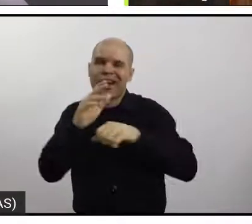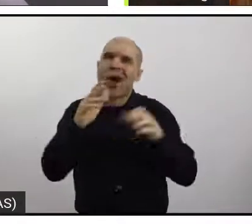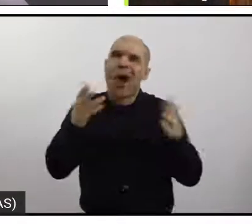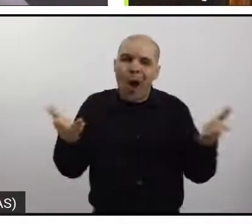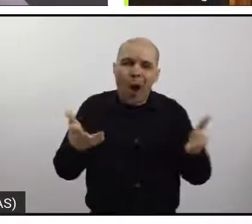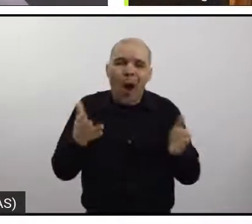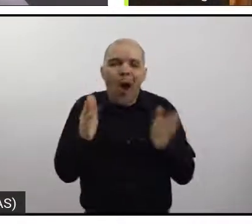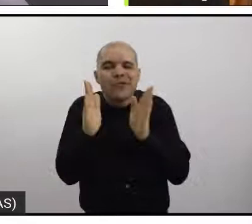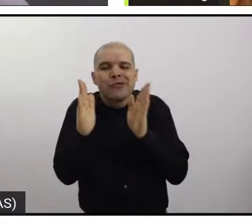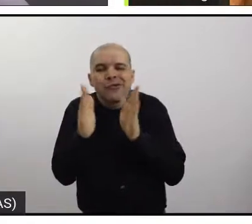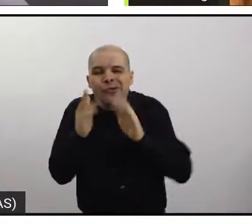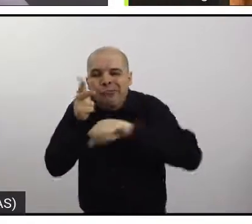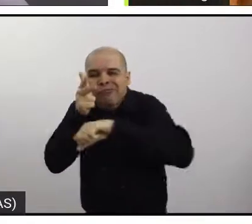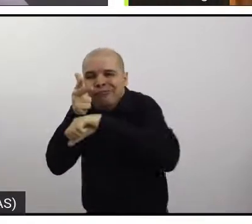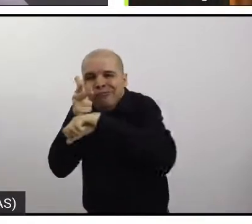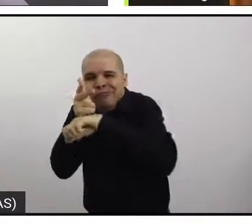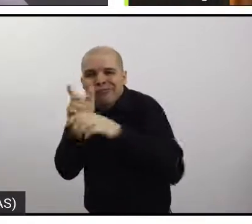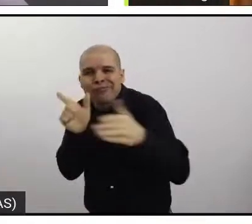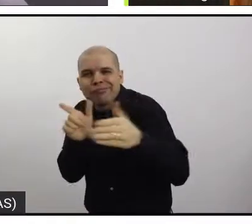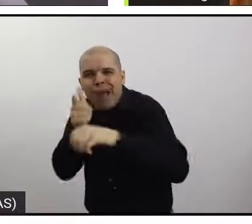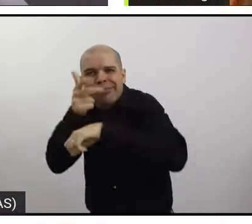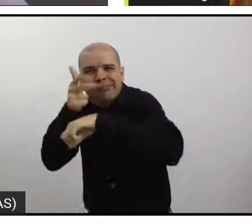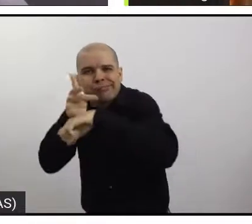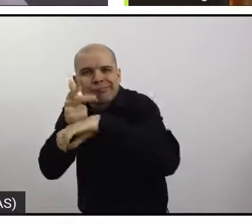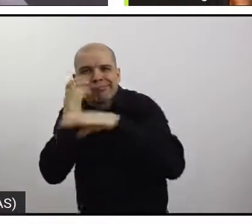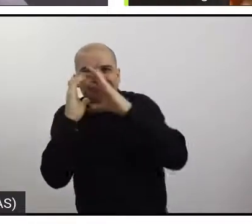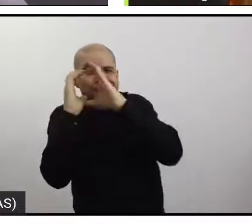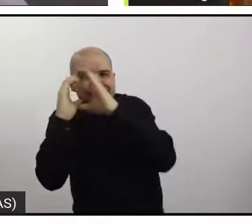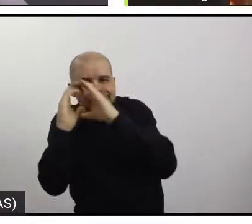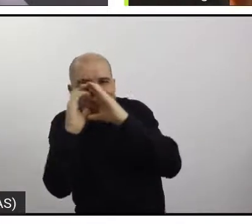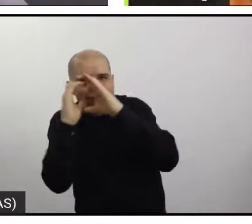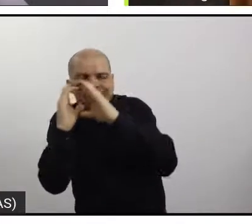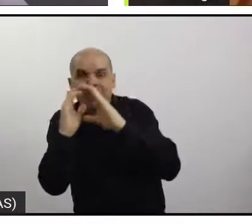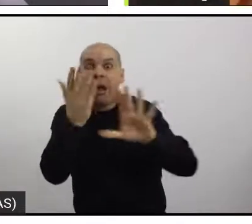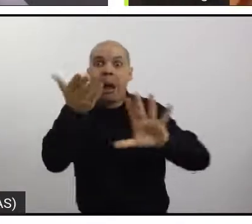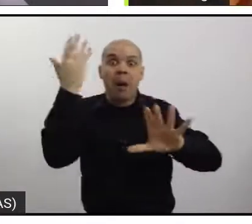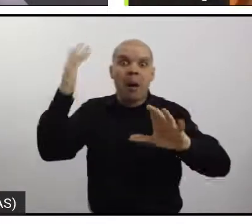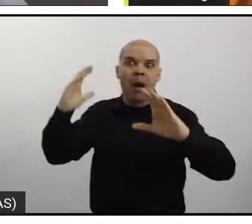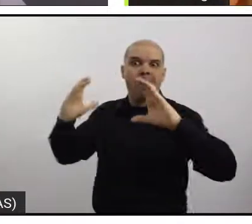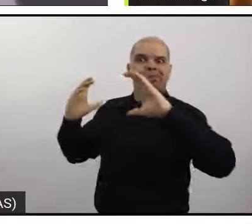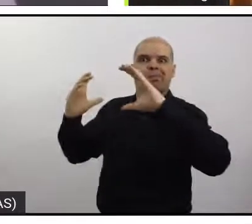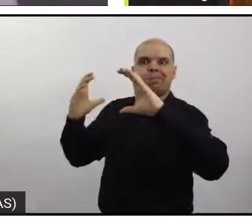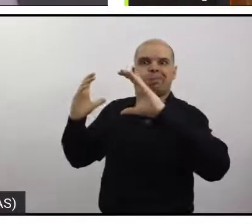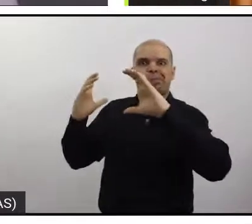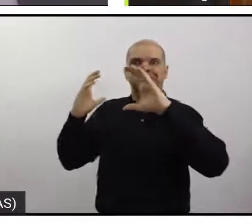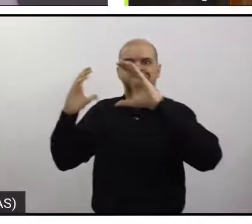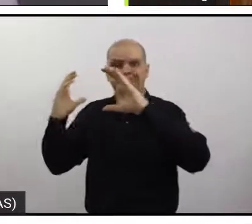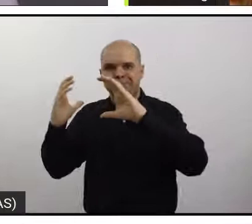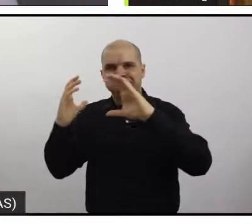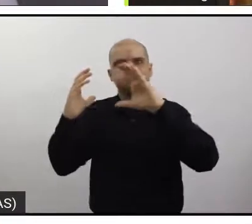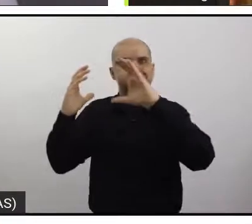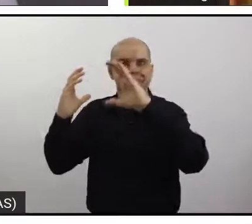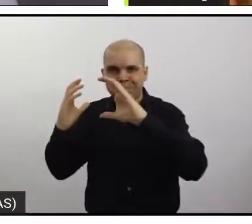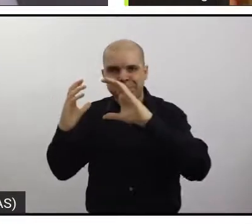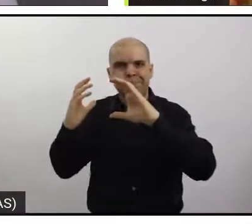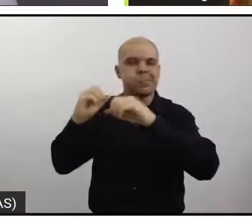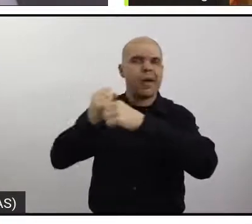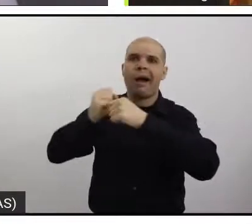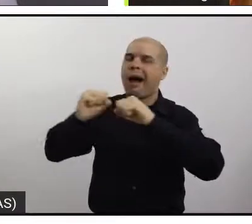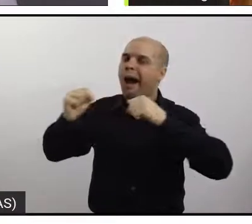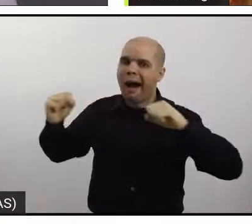mas era uma coisa que a pessoa podia comprar e ter. Ninguém tinha, mas tinha esse cara nesse curso que